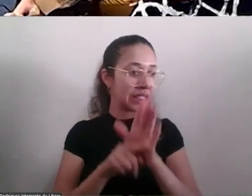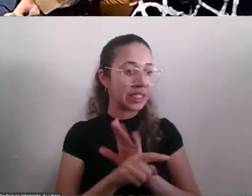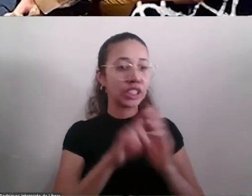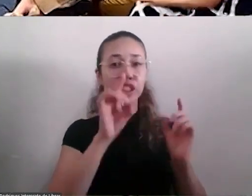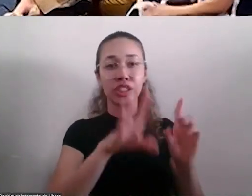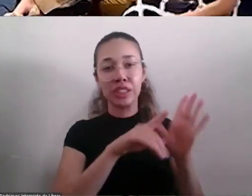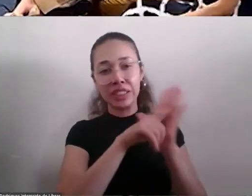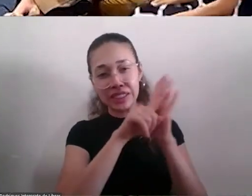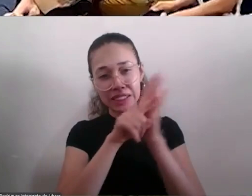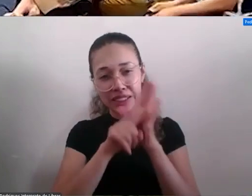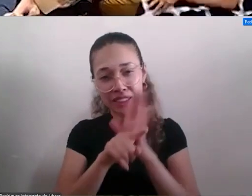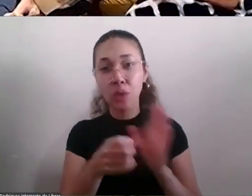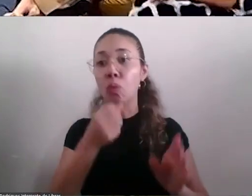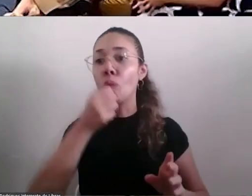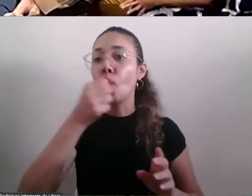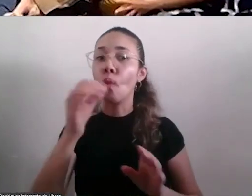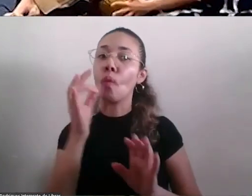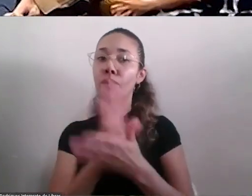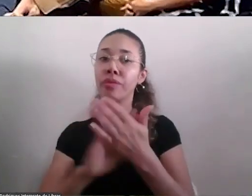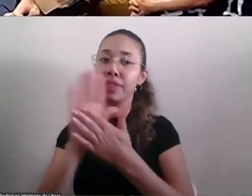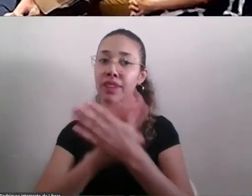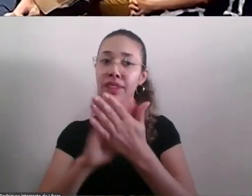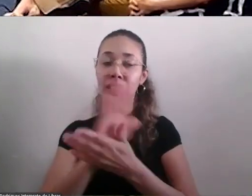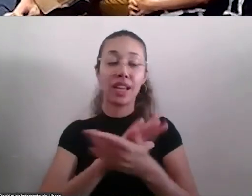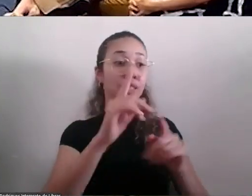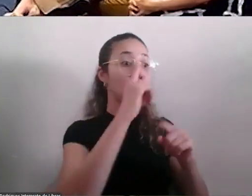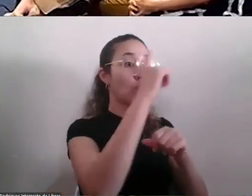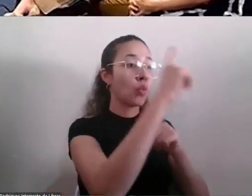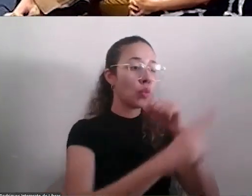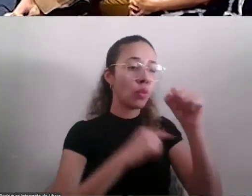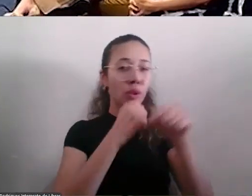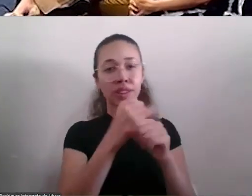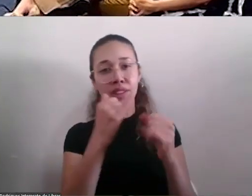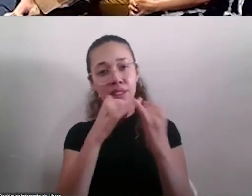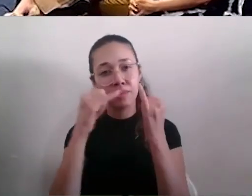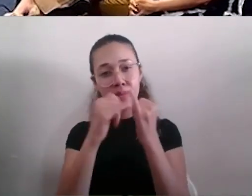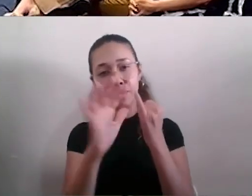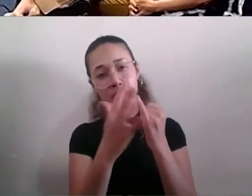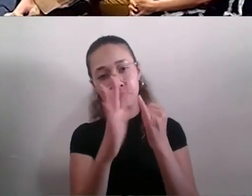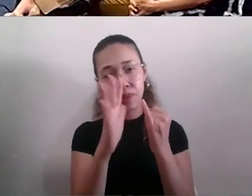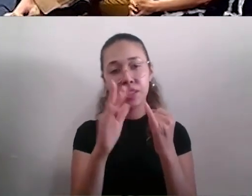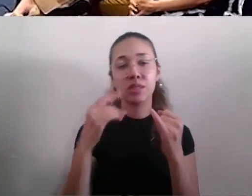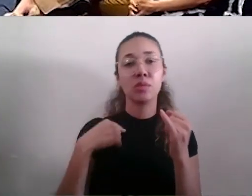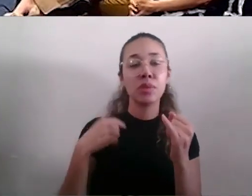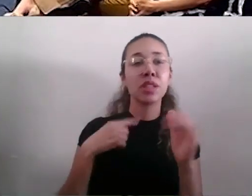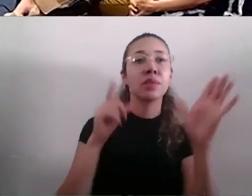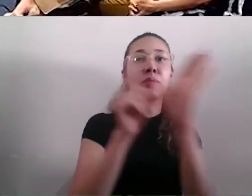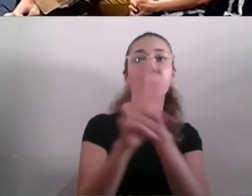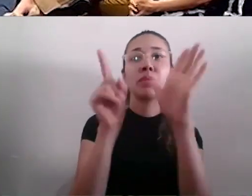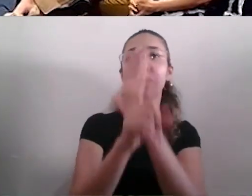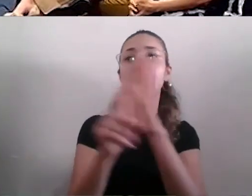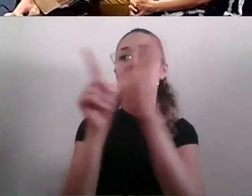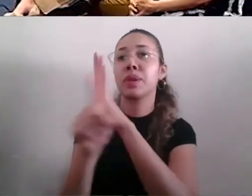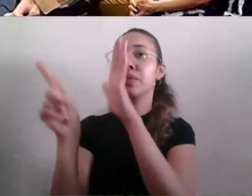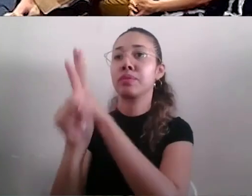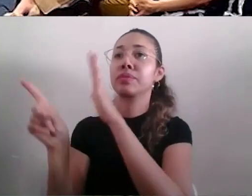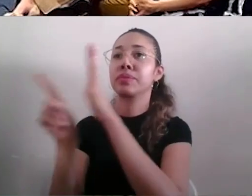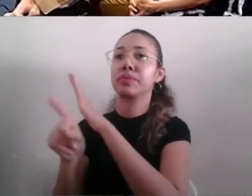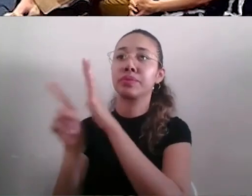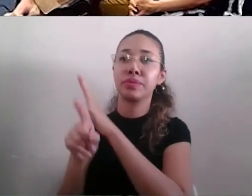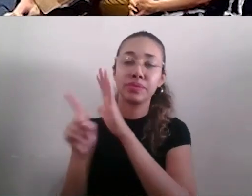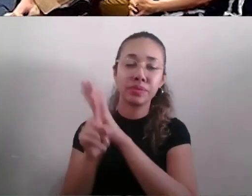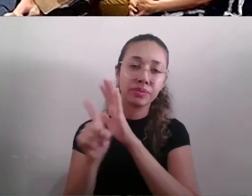Depois de 1 ano inteiro de pesquisa, é que ele saiu entrevistando as pessoas durante 1 ano e depois para a produção,